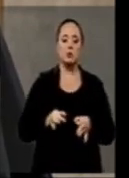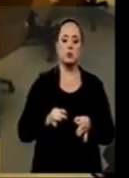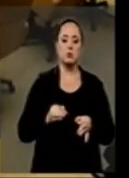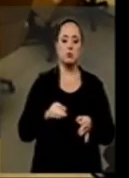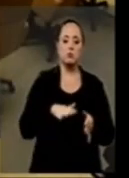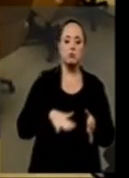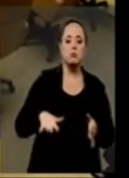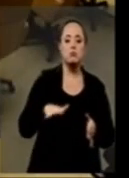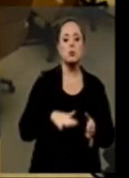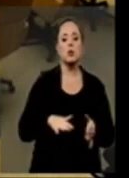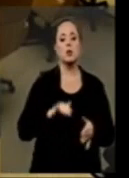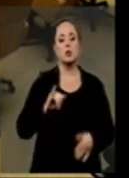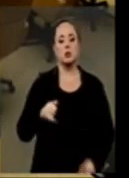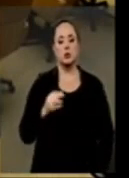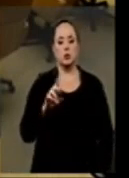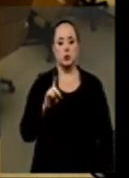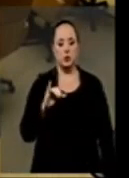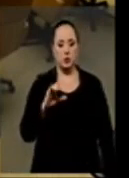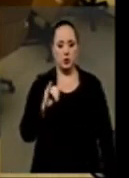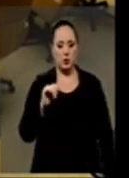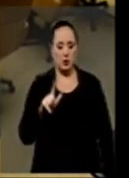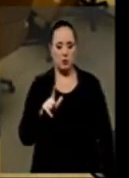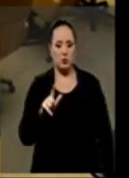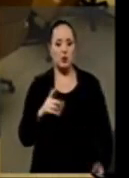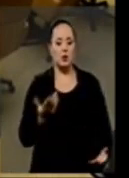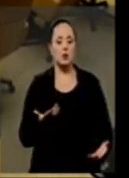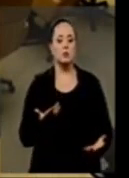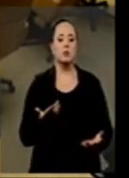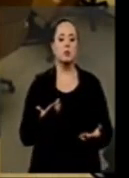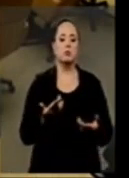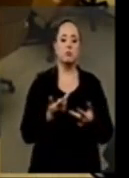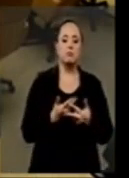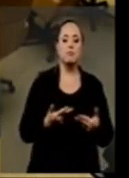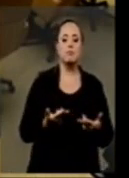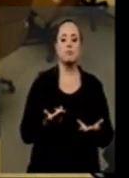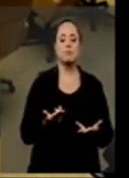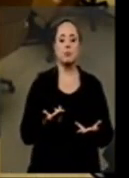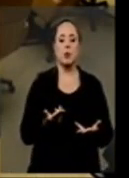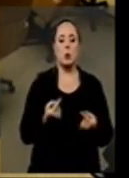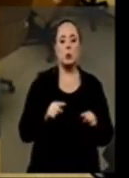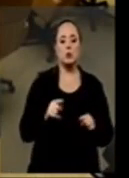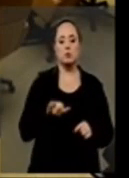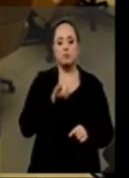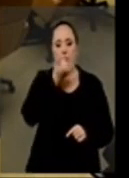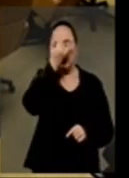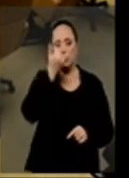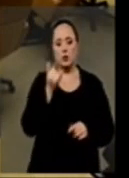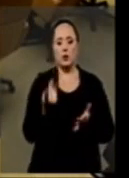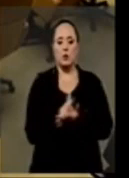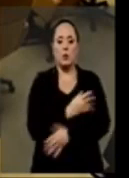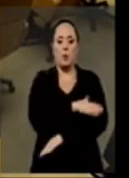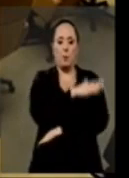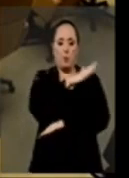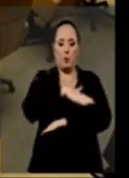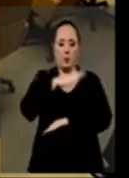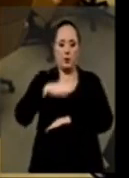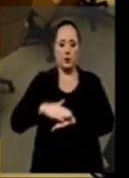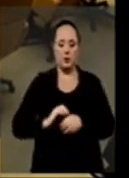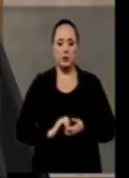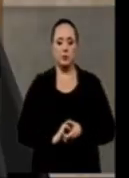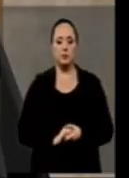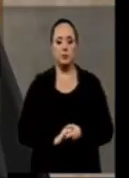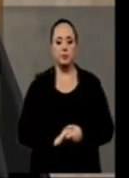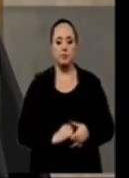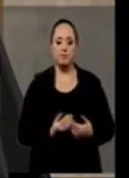e judicial para enfrentrar enfrentar tragédias como a de brumadinho e aqui se me